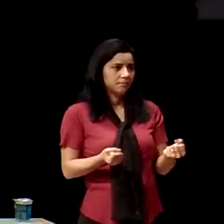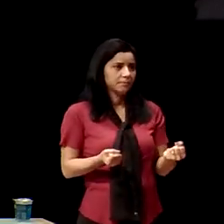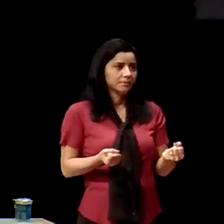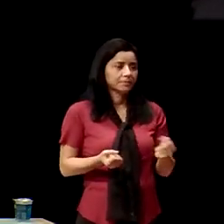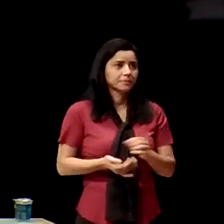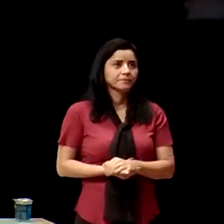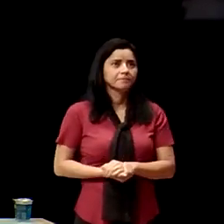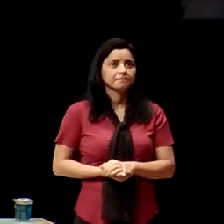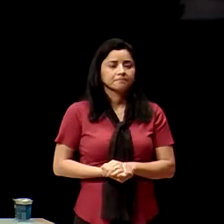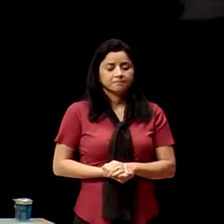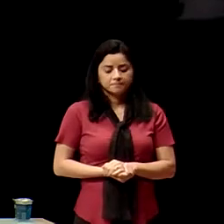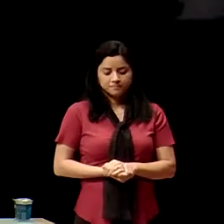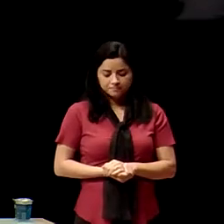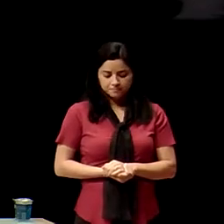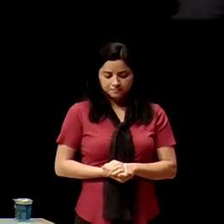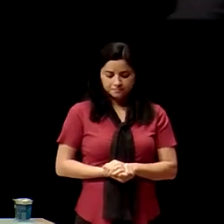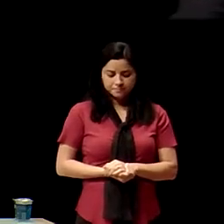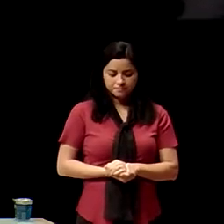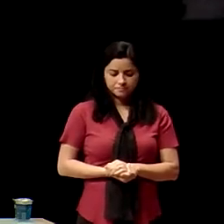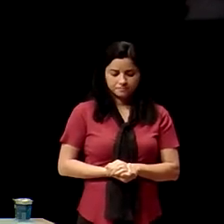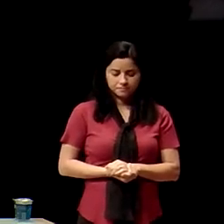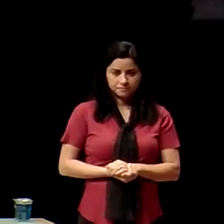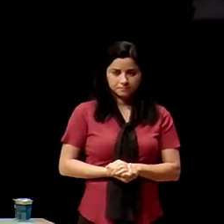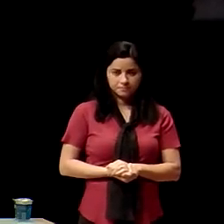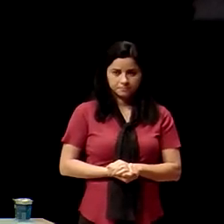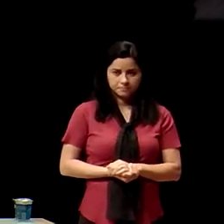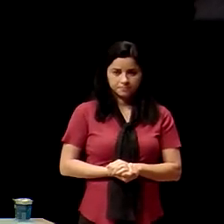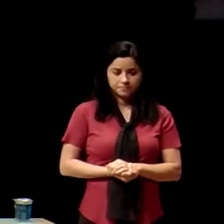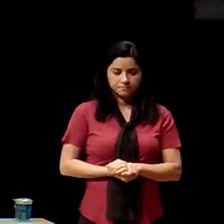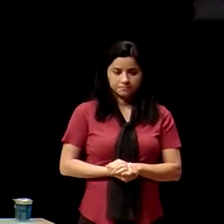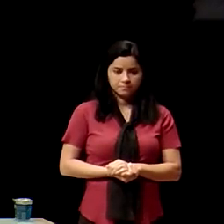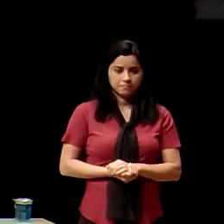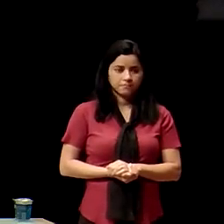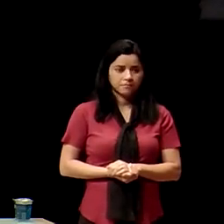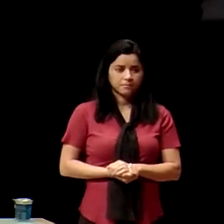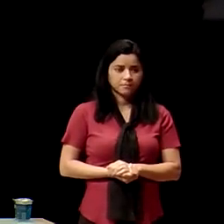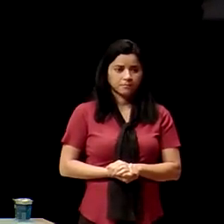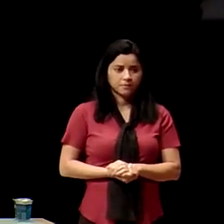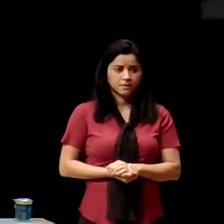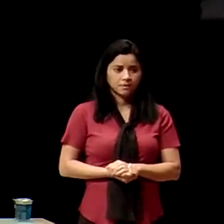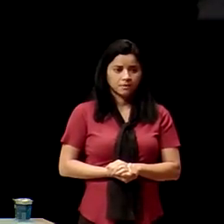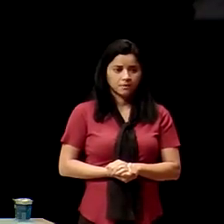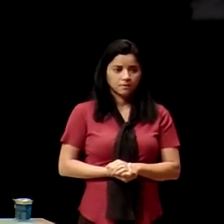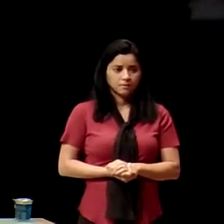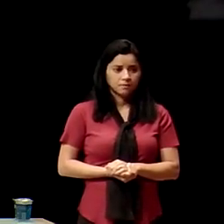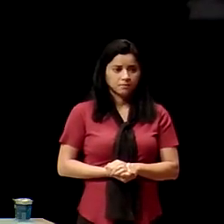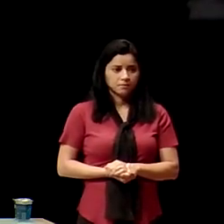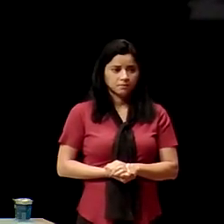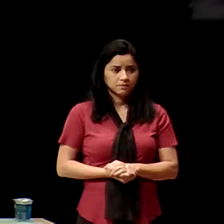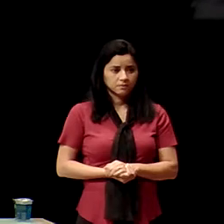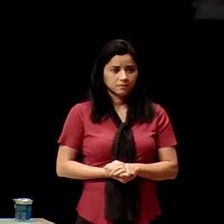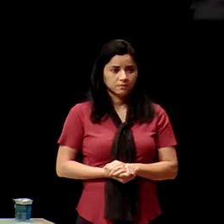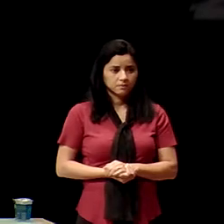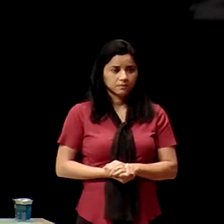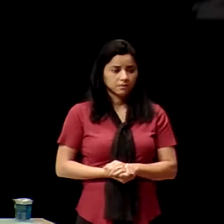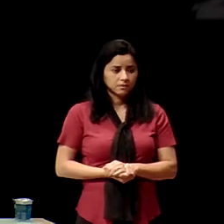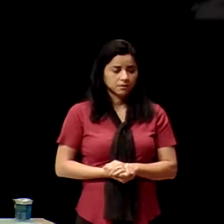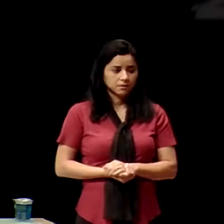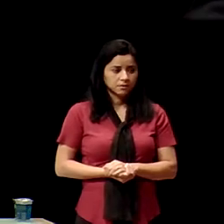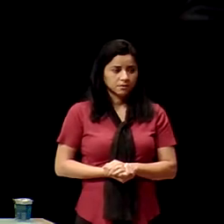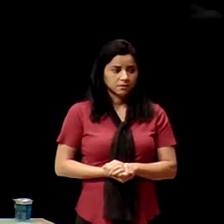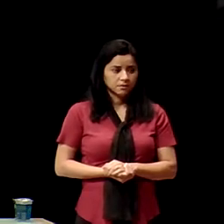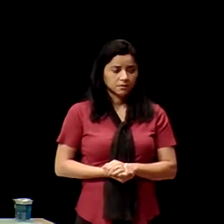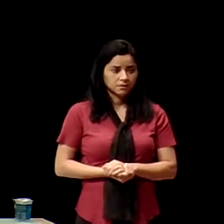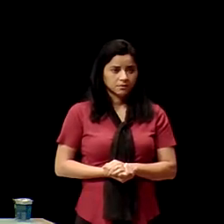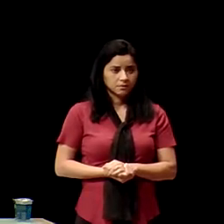So, in Finland, I would like to say something about my